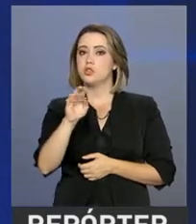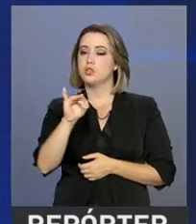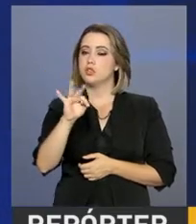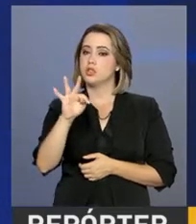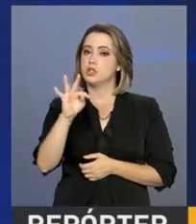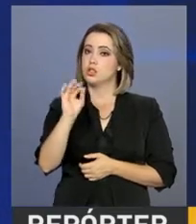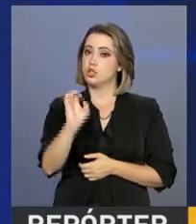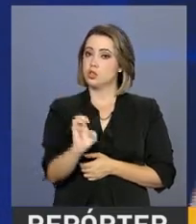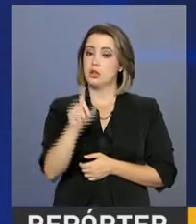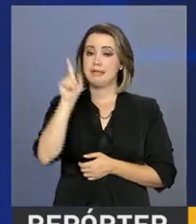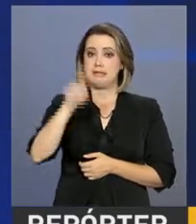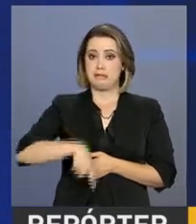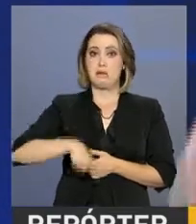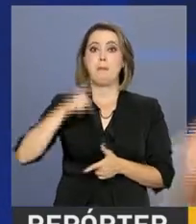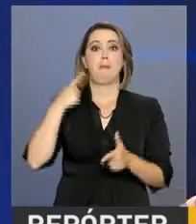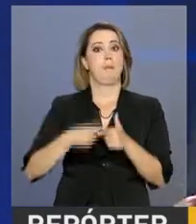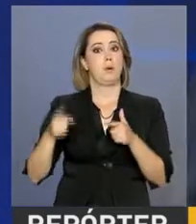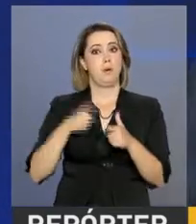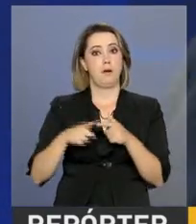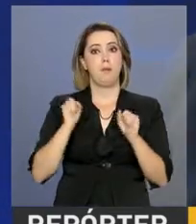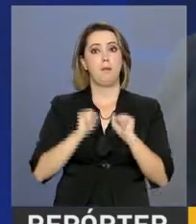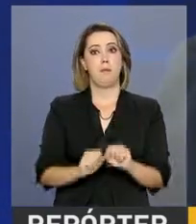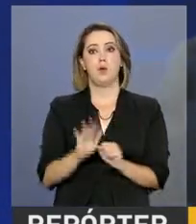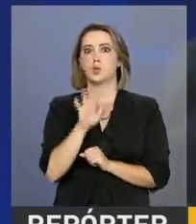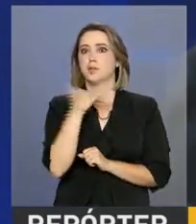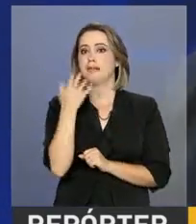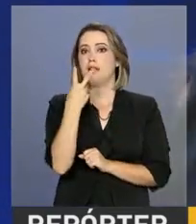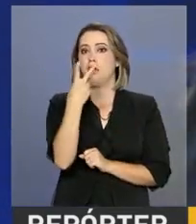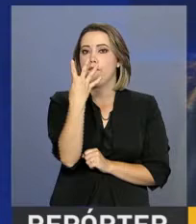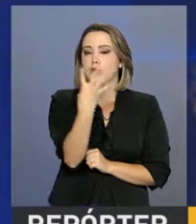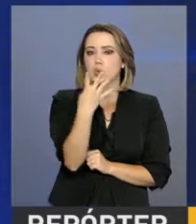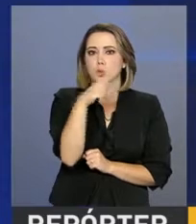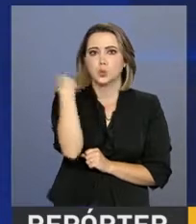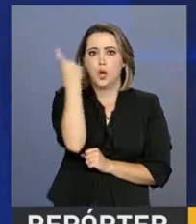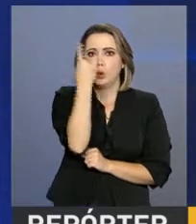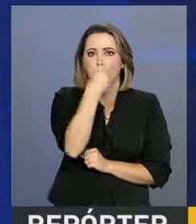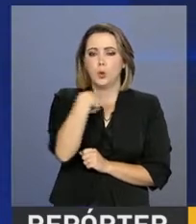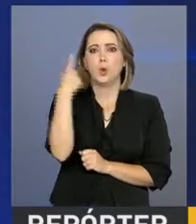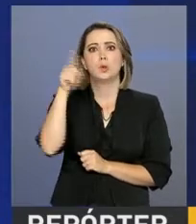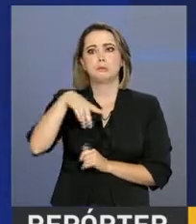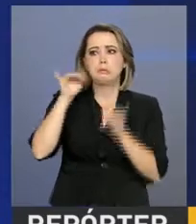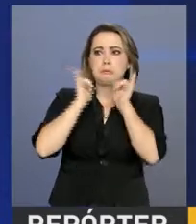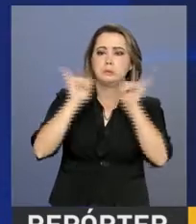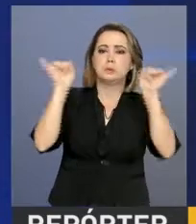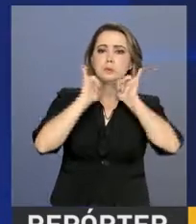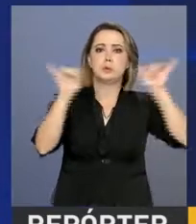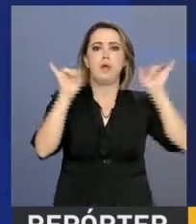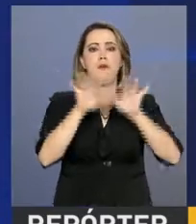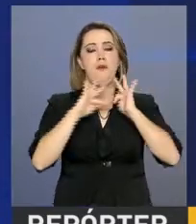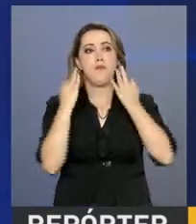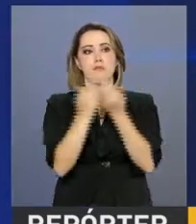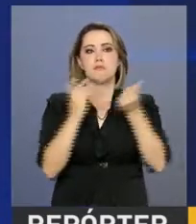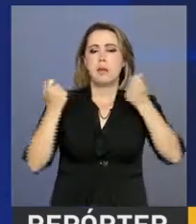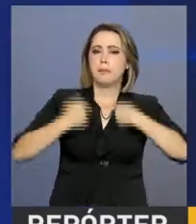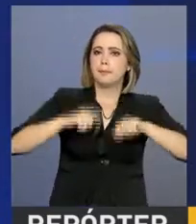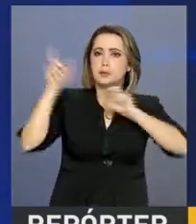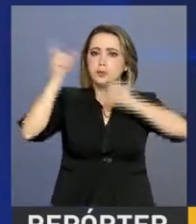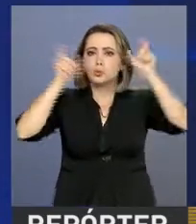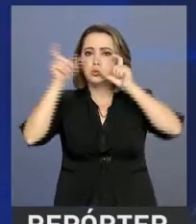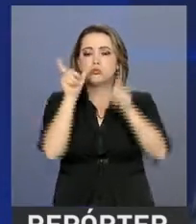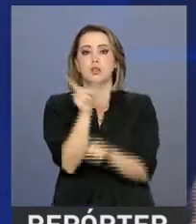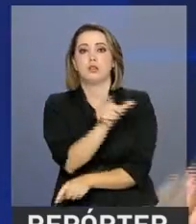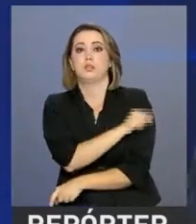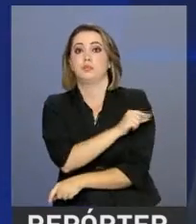que tem ela é grave e ela pode matar em menos de 24 horas então um apelo muito grande das famílias para vacinar seus filhos